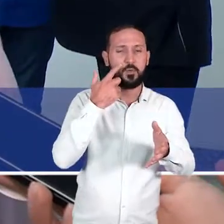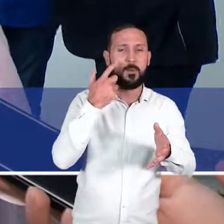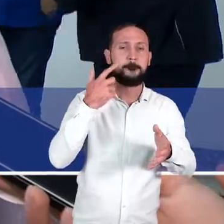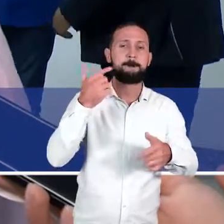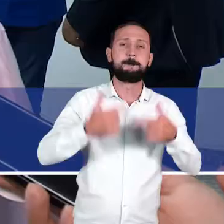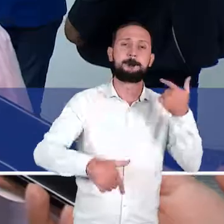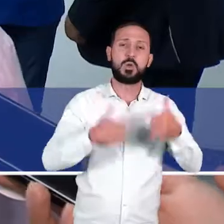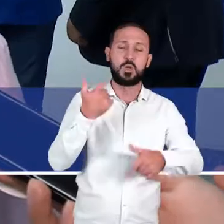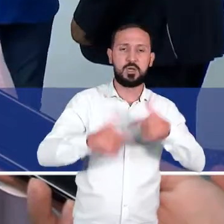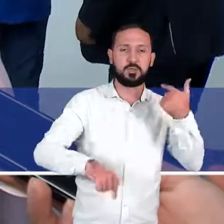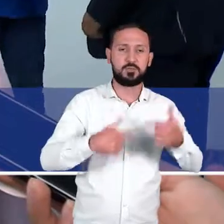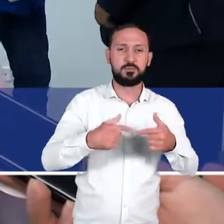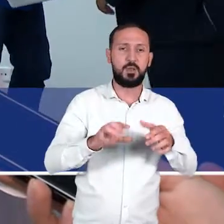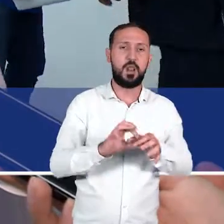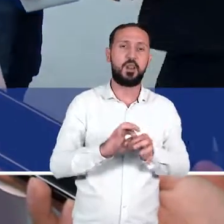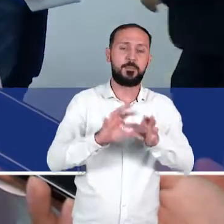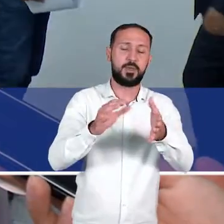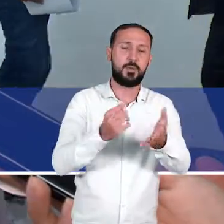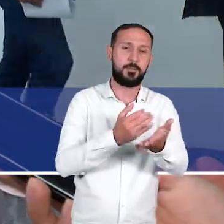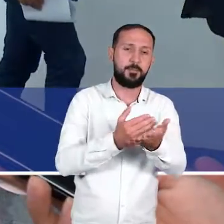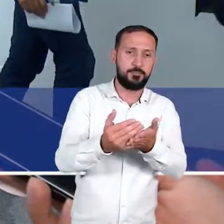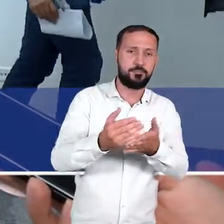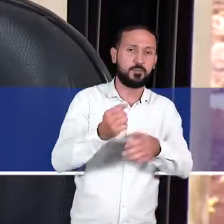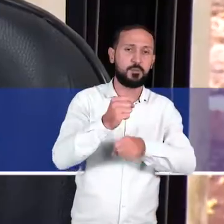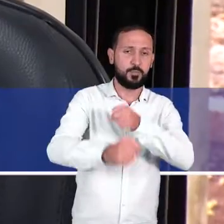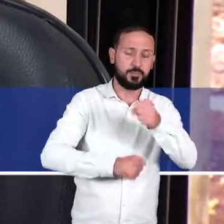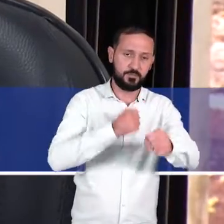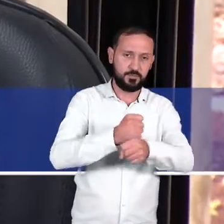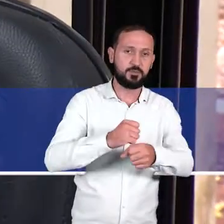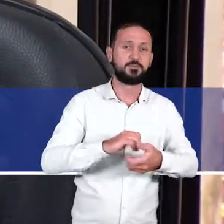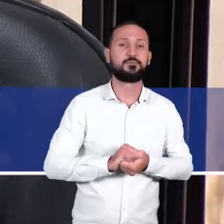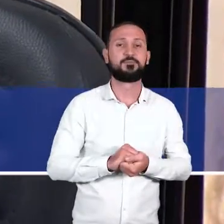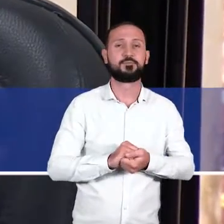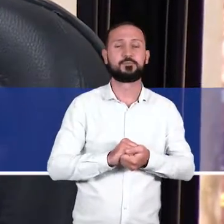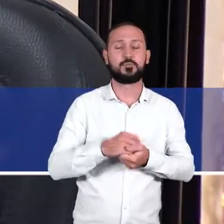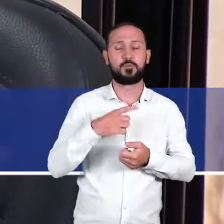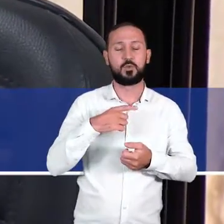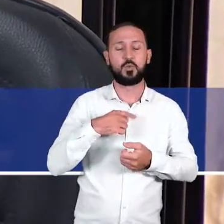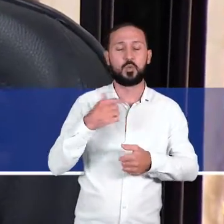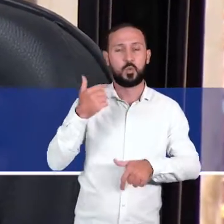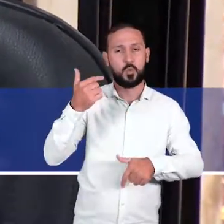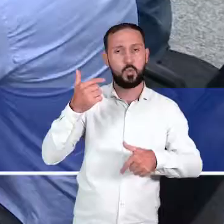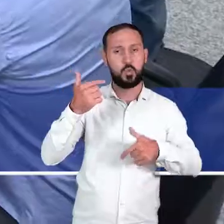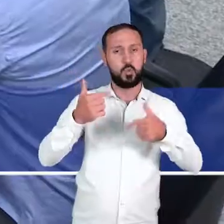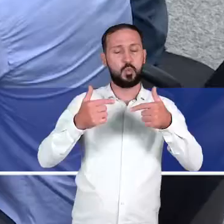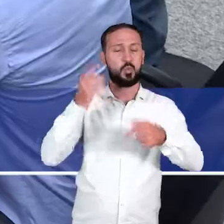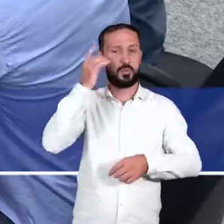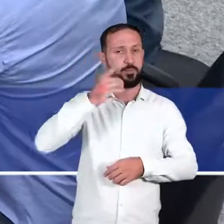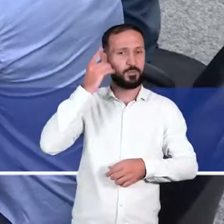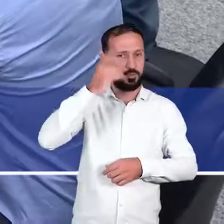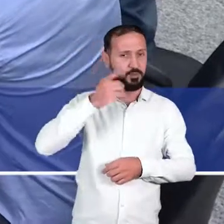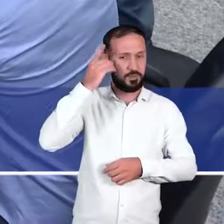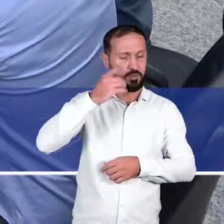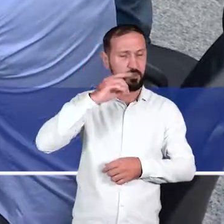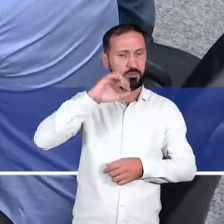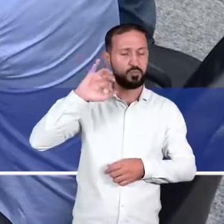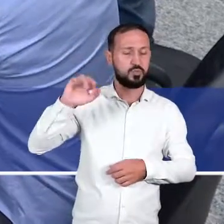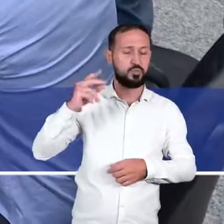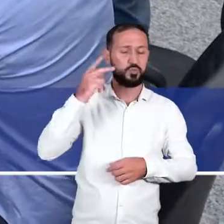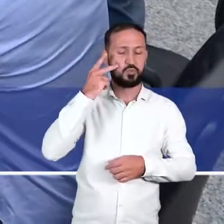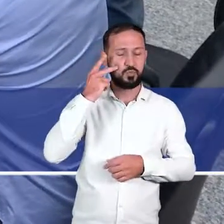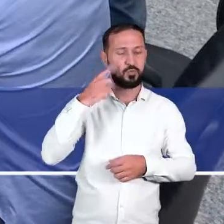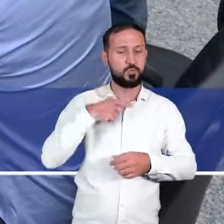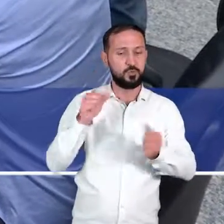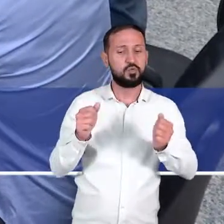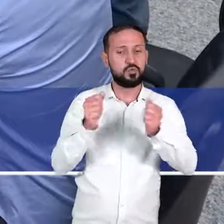na liberação, começar essa obra, se Deus quiser, o ano que vem. O deputado estadual João Henrique, do PL, comemora a união entre a